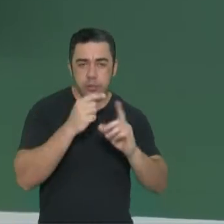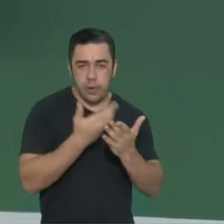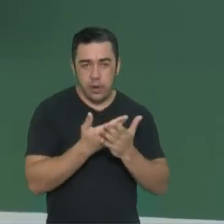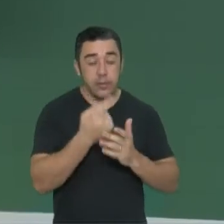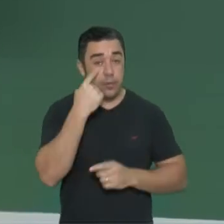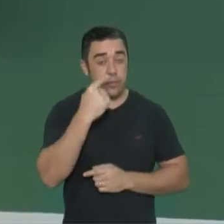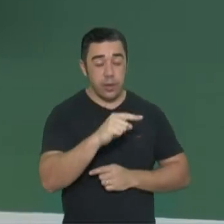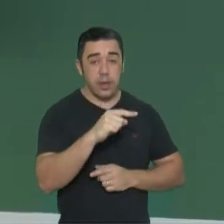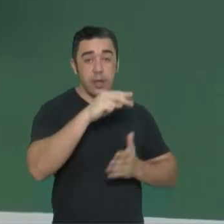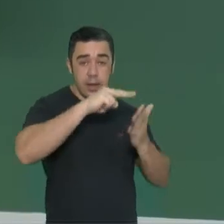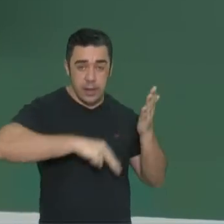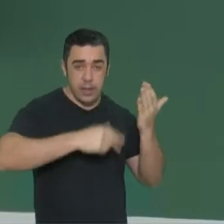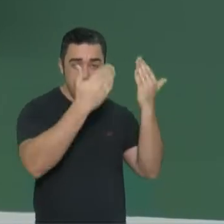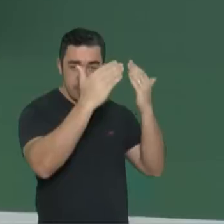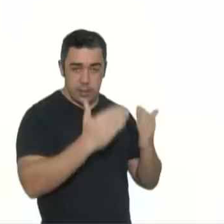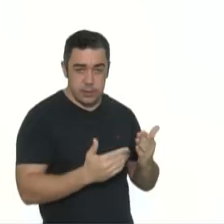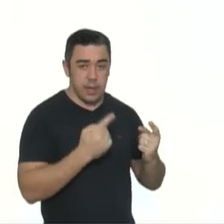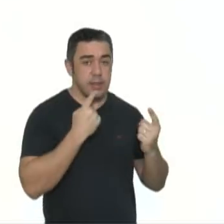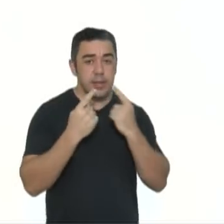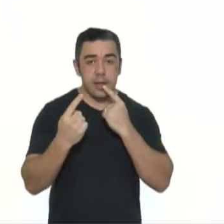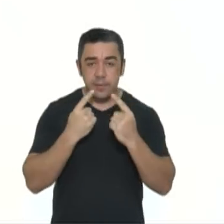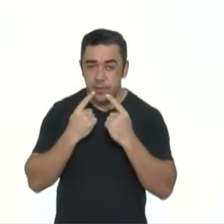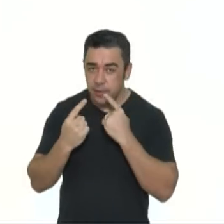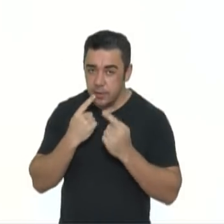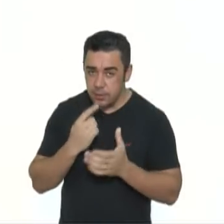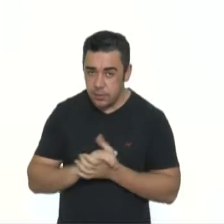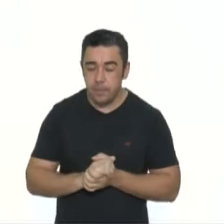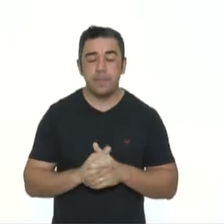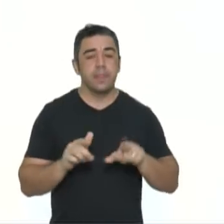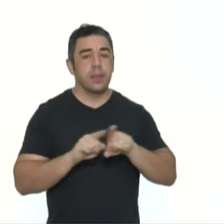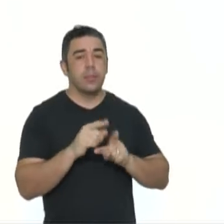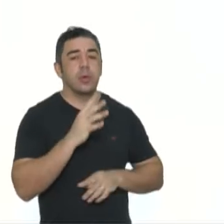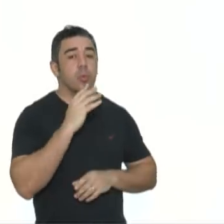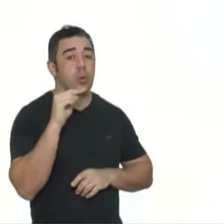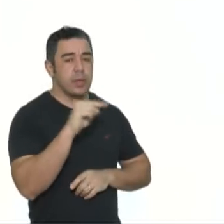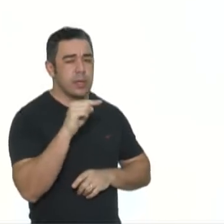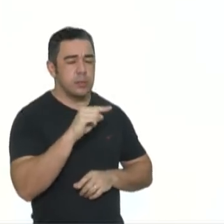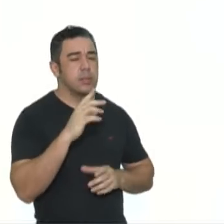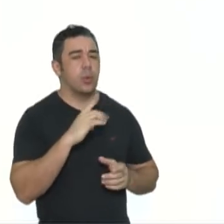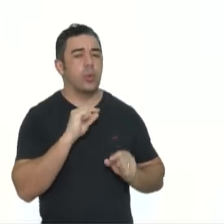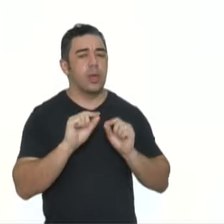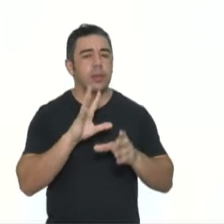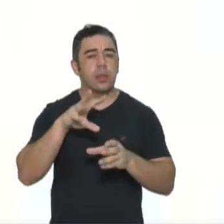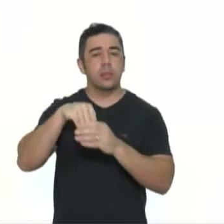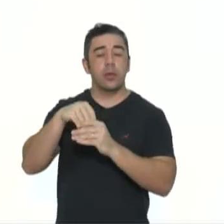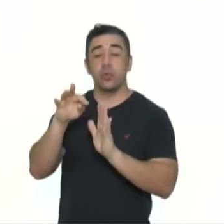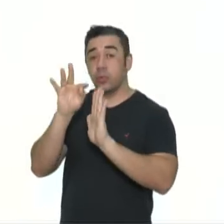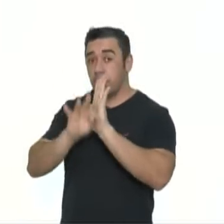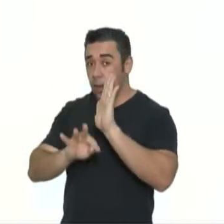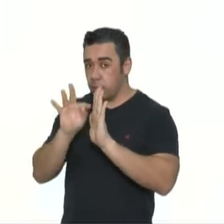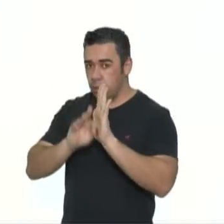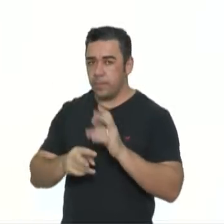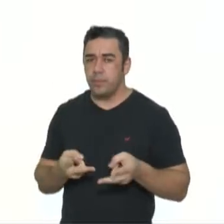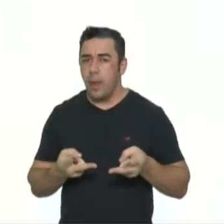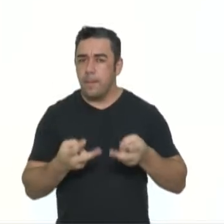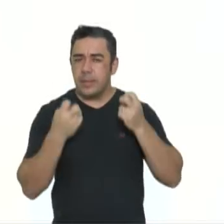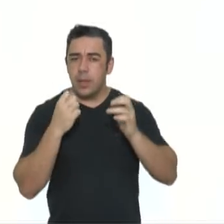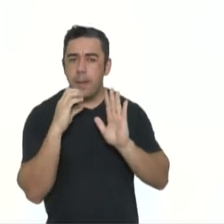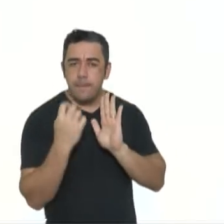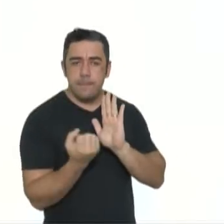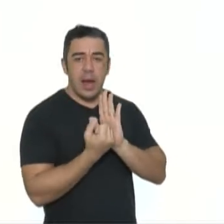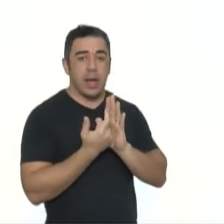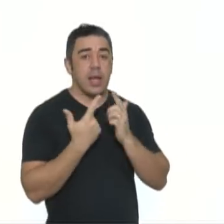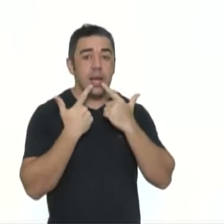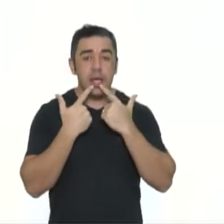analisar parte de uma entrevista, vamos reconhecer posicionamentos no texto, perceber as marcas linguísticas